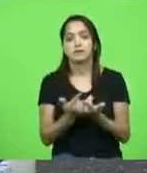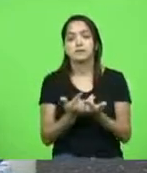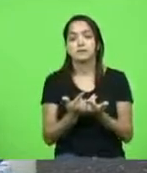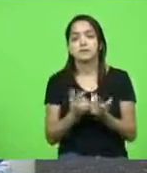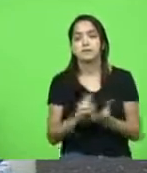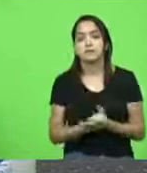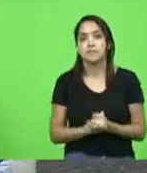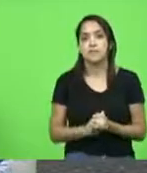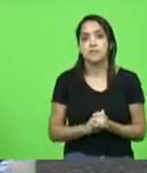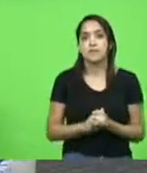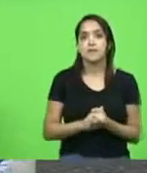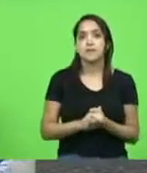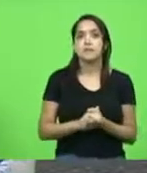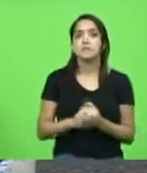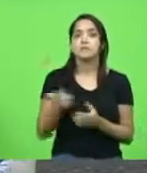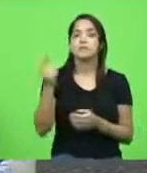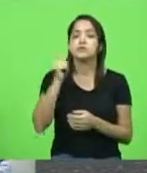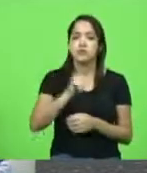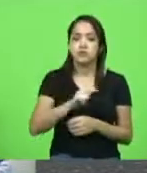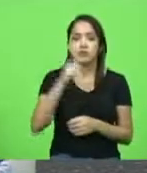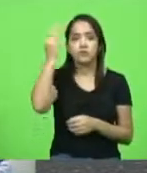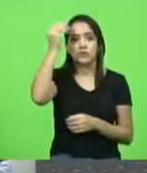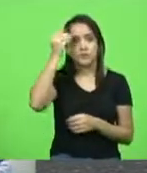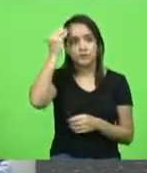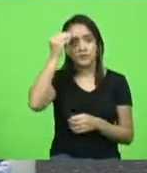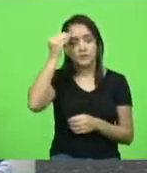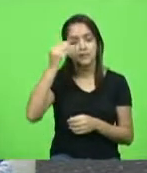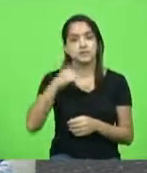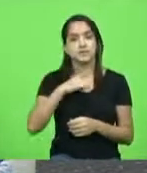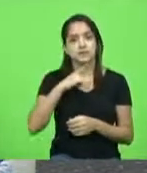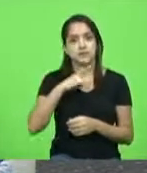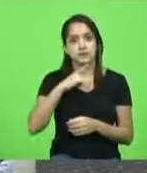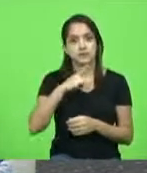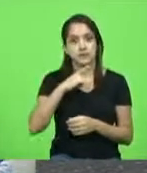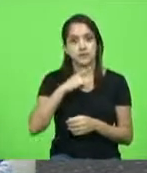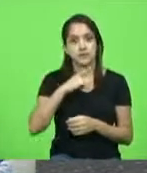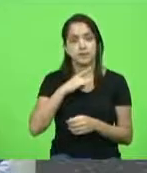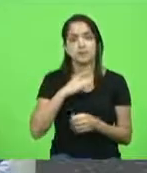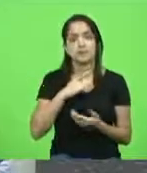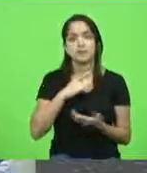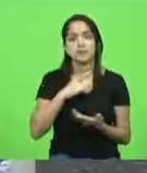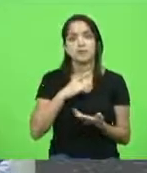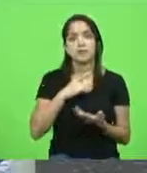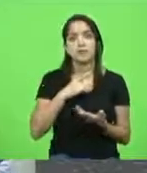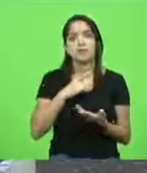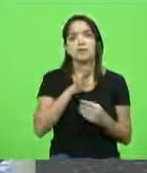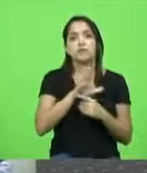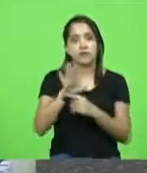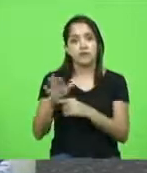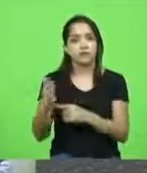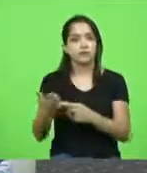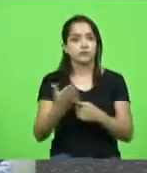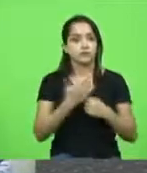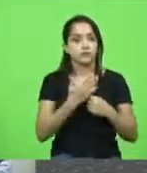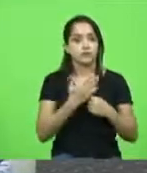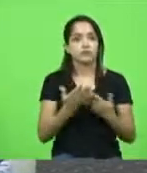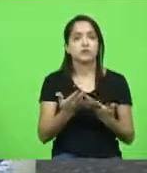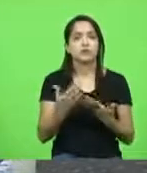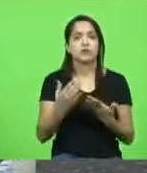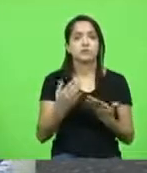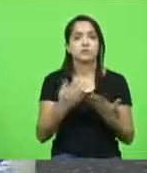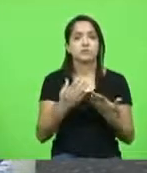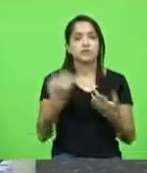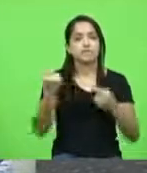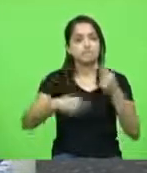aqui volta com a sua experiência me certamente vai nos ajudar e importantes